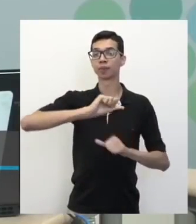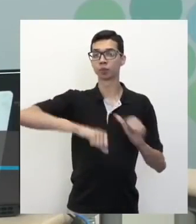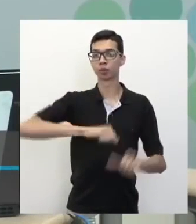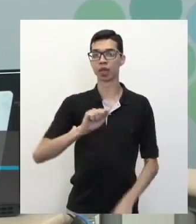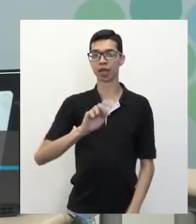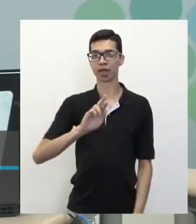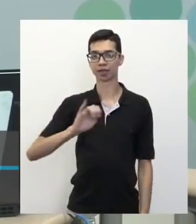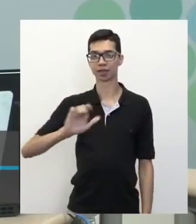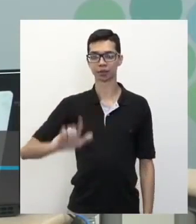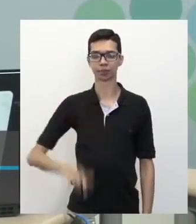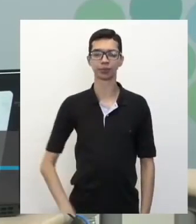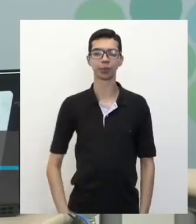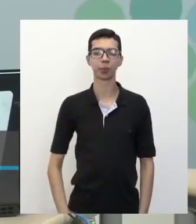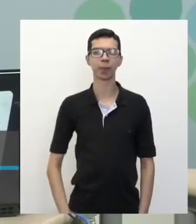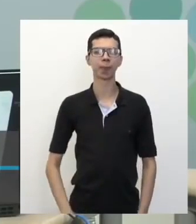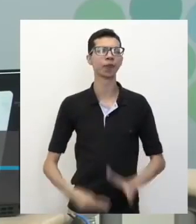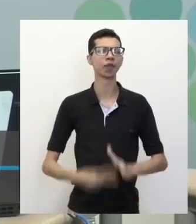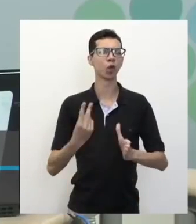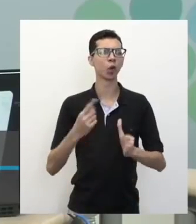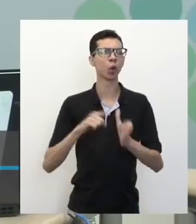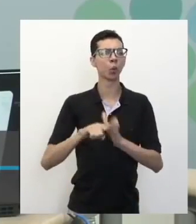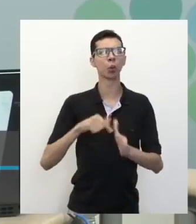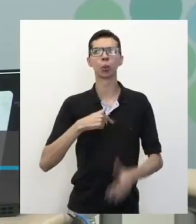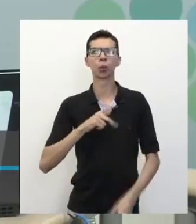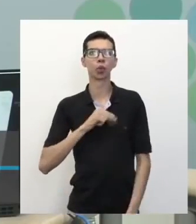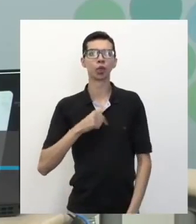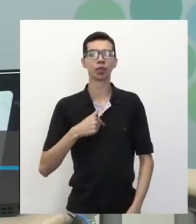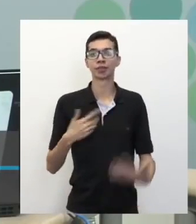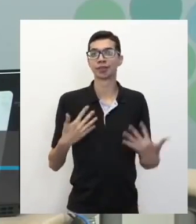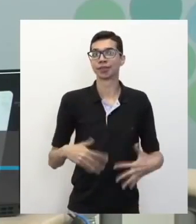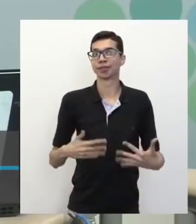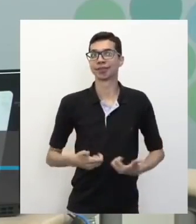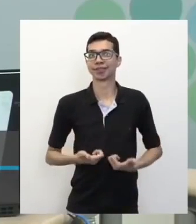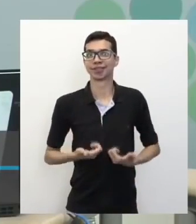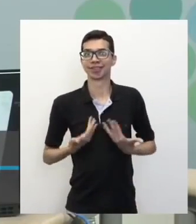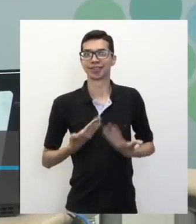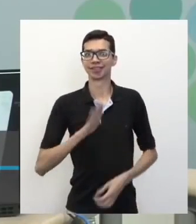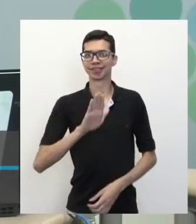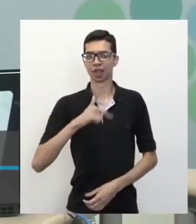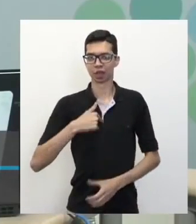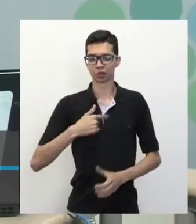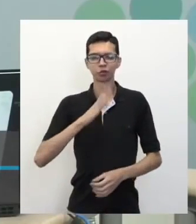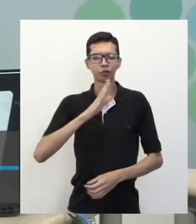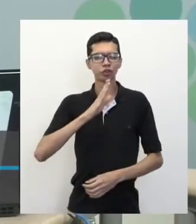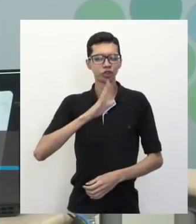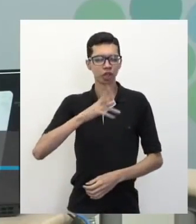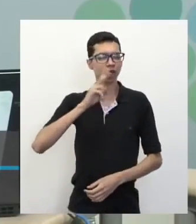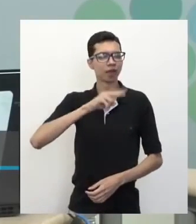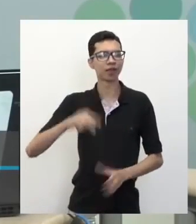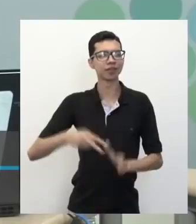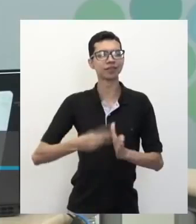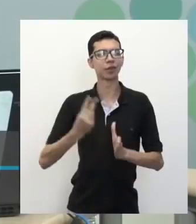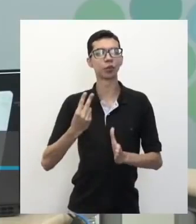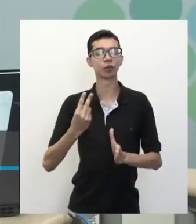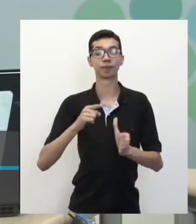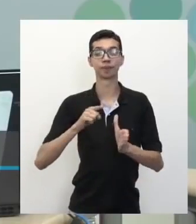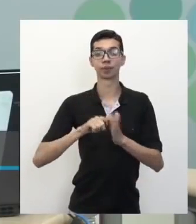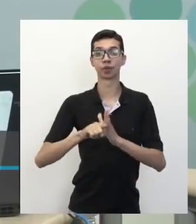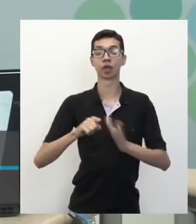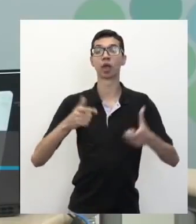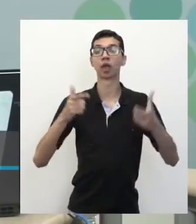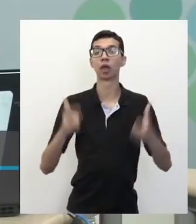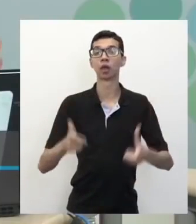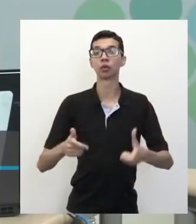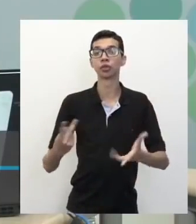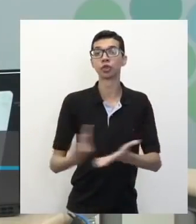é a segunda pergunta? Meu Deus, eu fiquei aqui empolgada. Já vou direto para a segunda pergunta. Onde é que acontece? Qual é